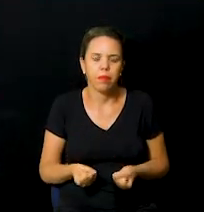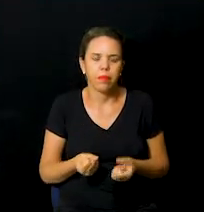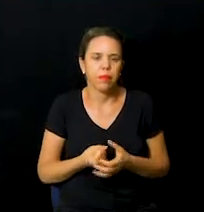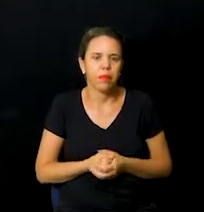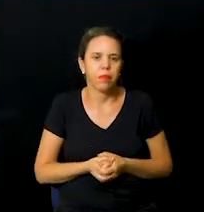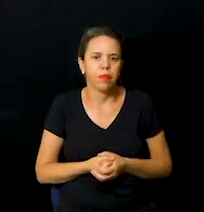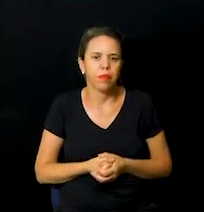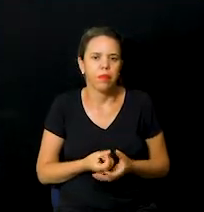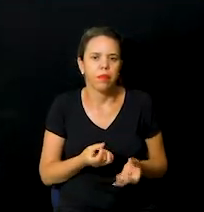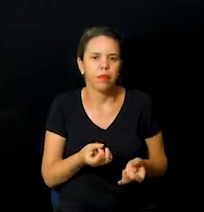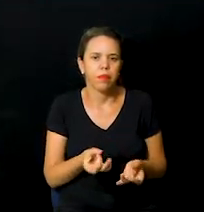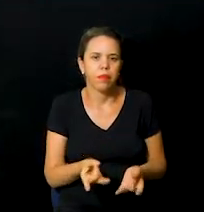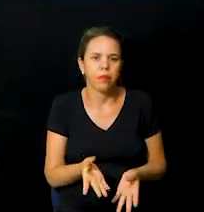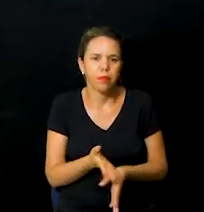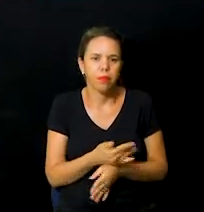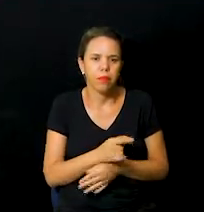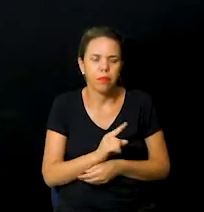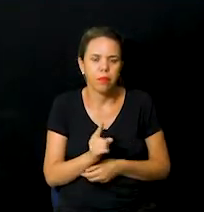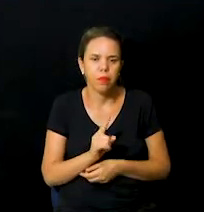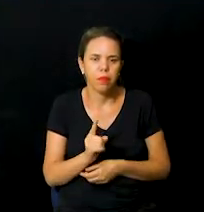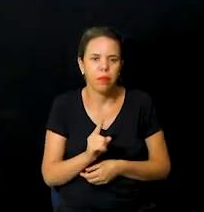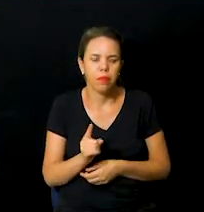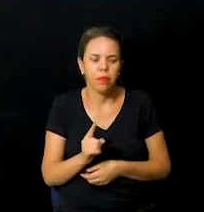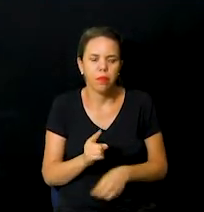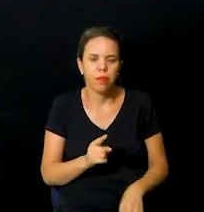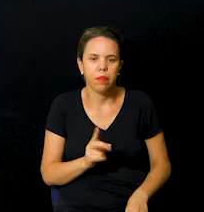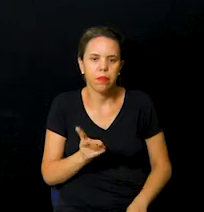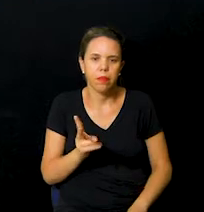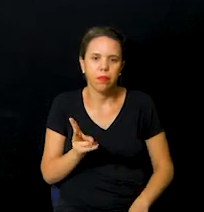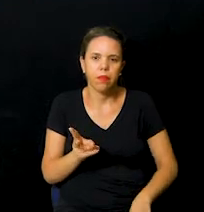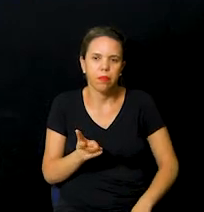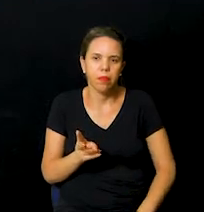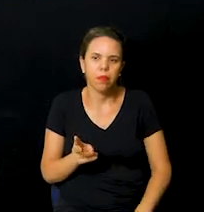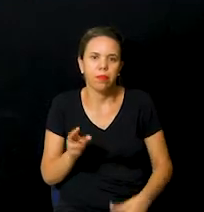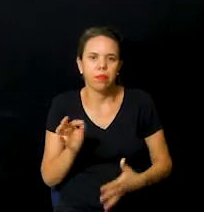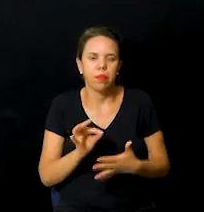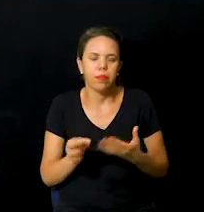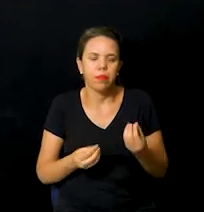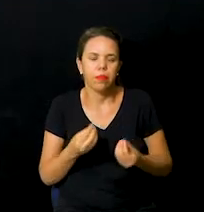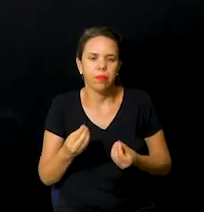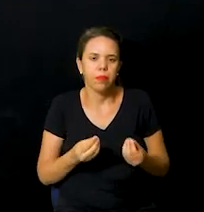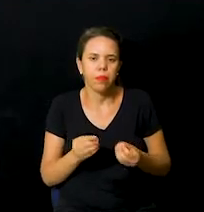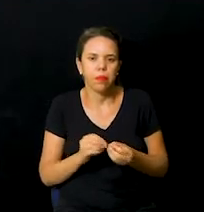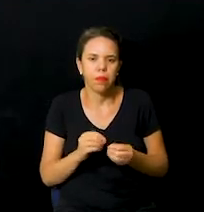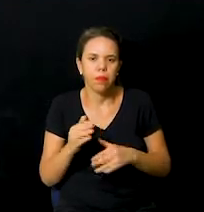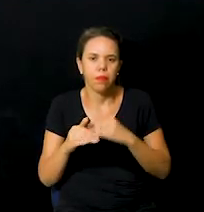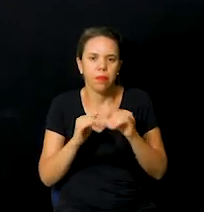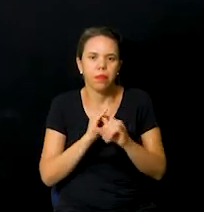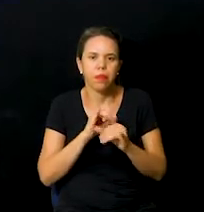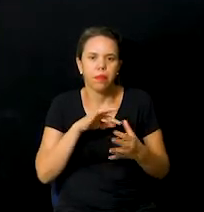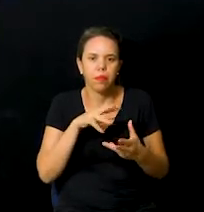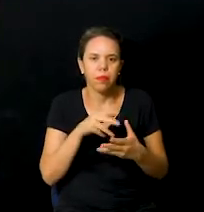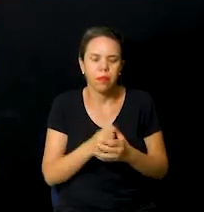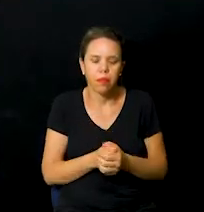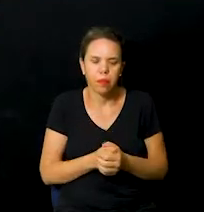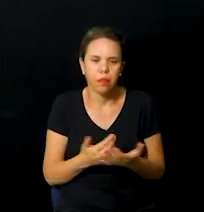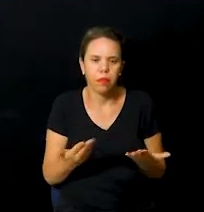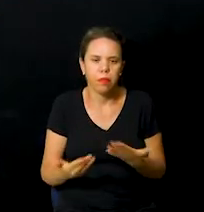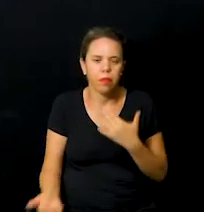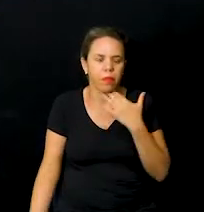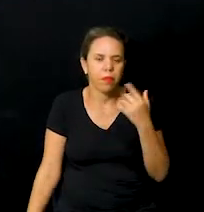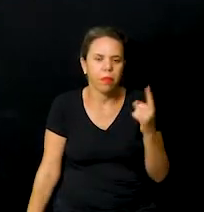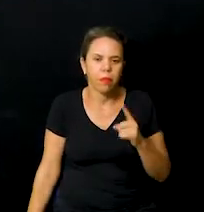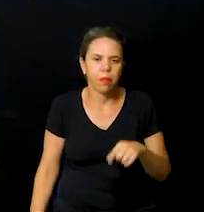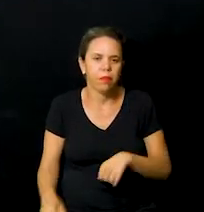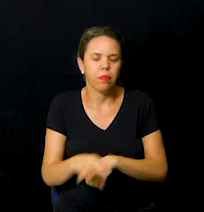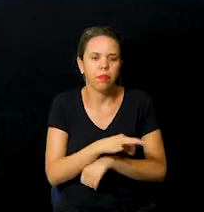se permitir largar. Sabe aquela coisa que assim, mas eu sempre fui isso, e como é que eu vou dizer para o mundo